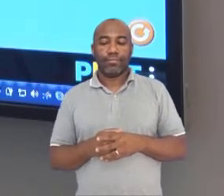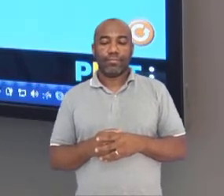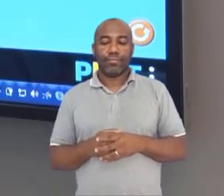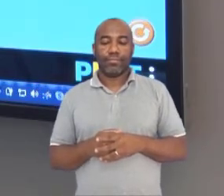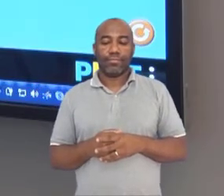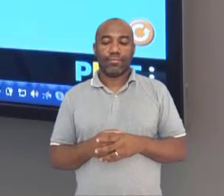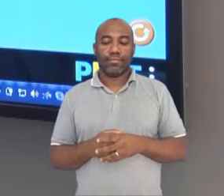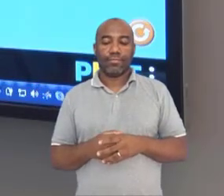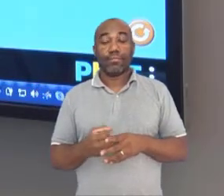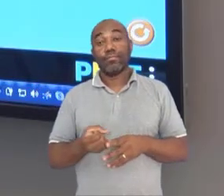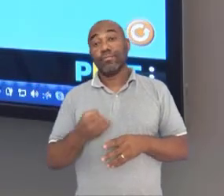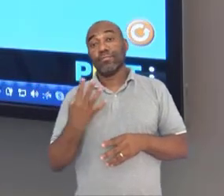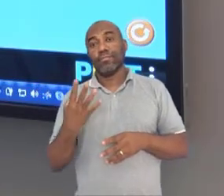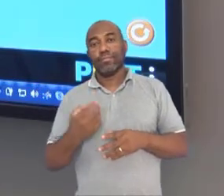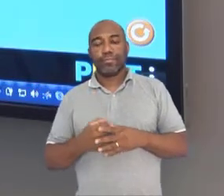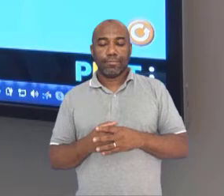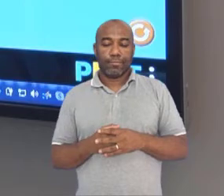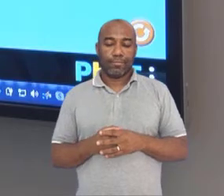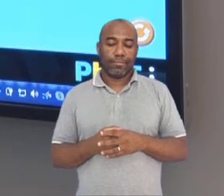Aqui,